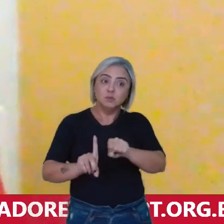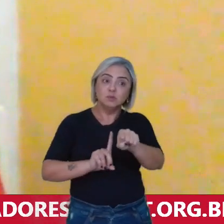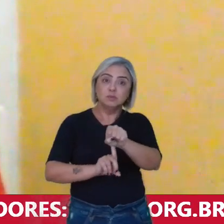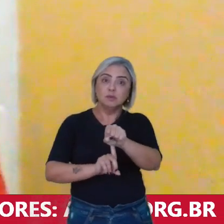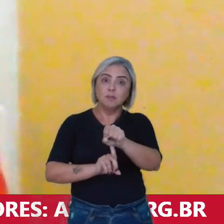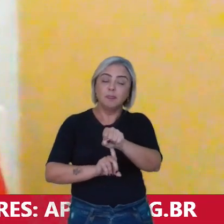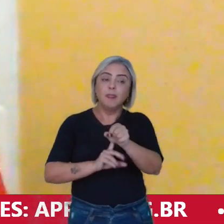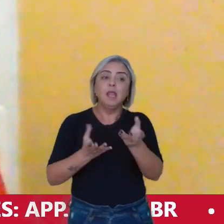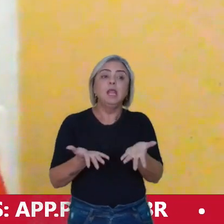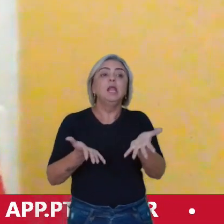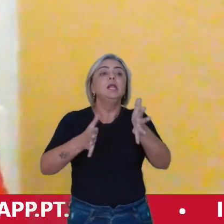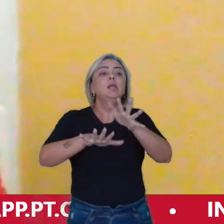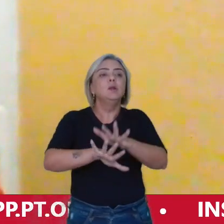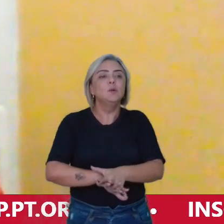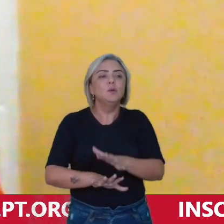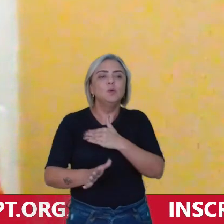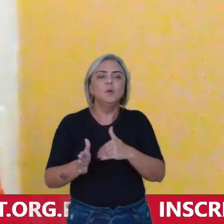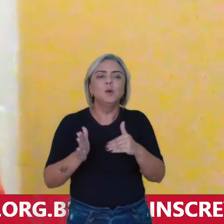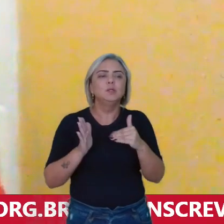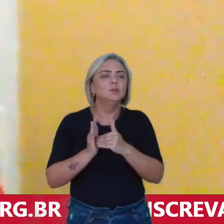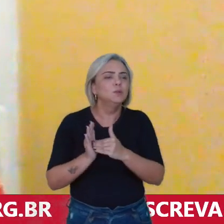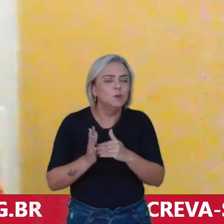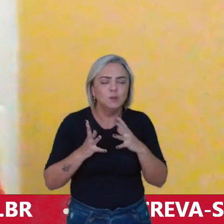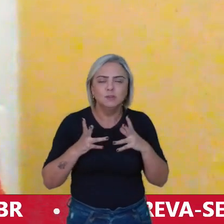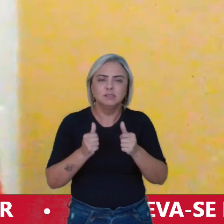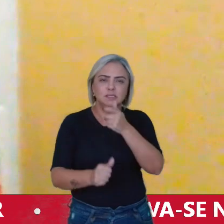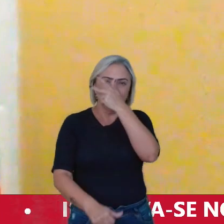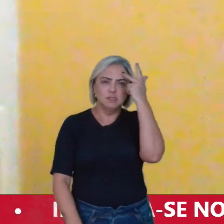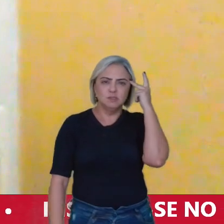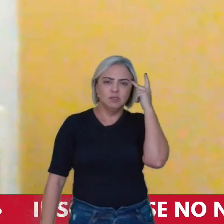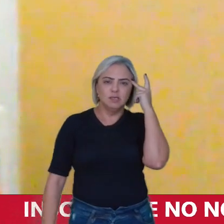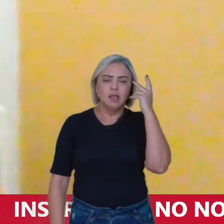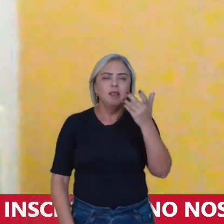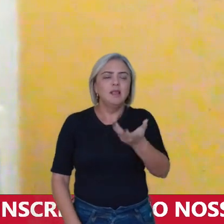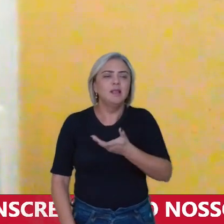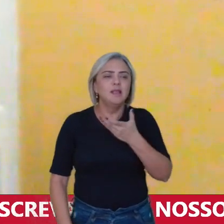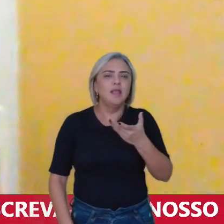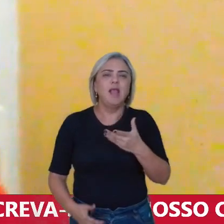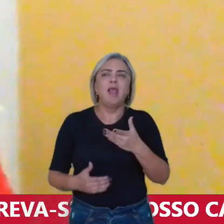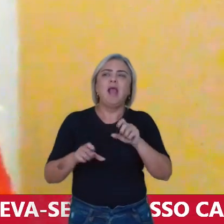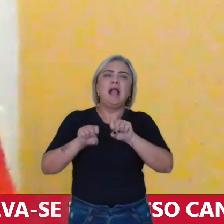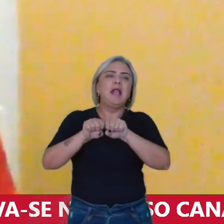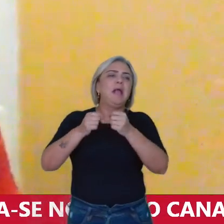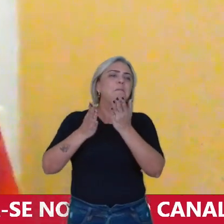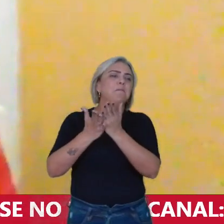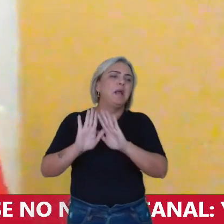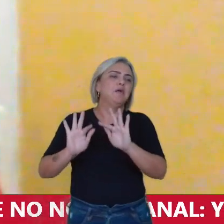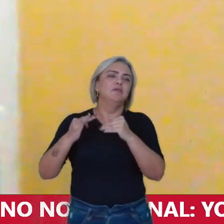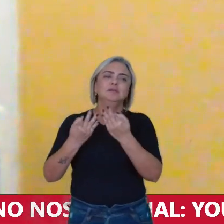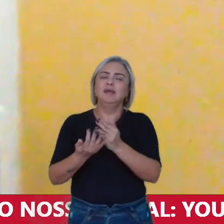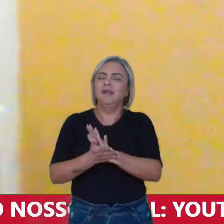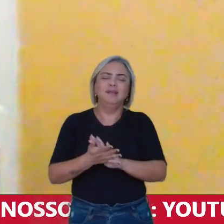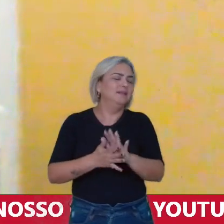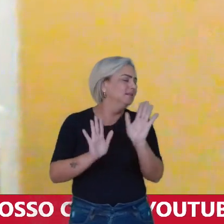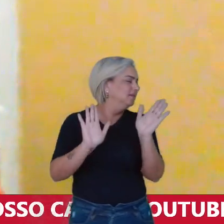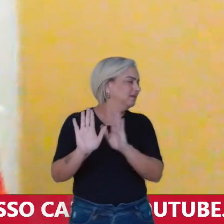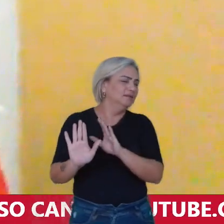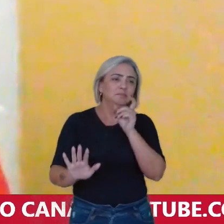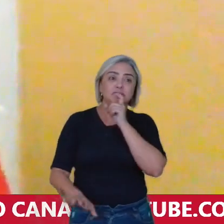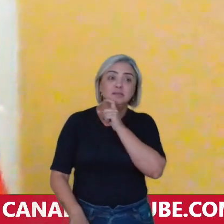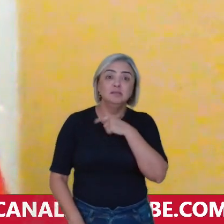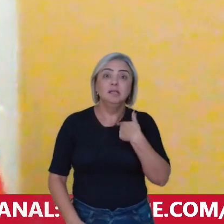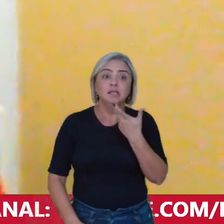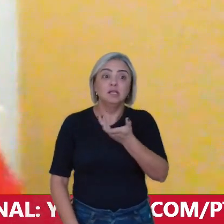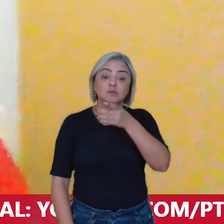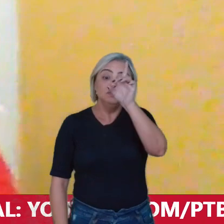sociedade que inclua todos, sem tirar. Aí a gente quer destruir a família. Não tem nada a ver isso. Nós